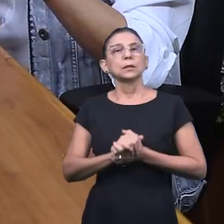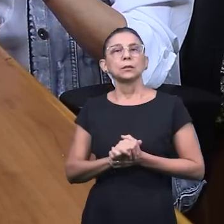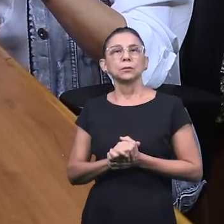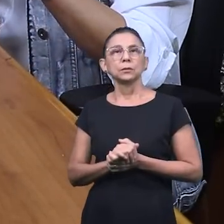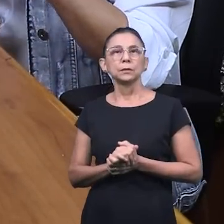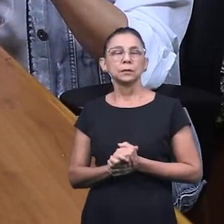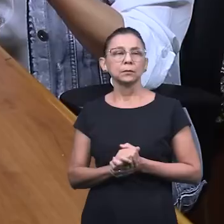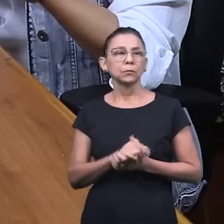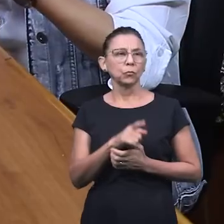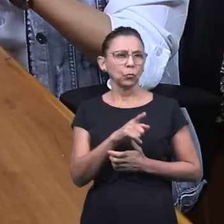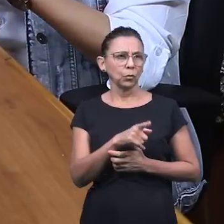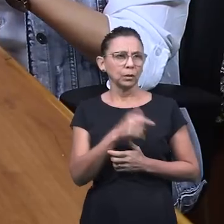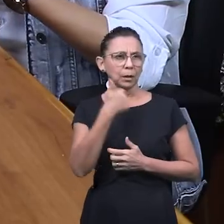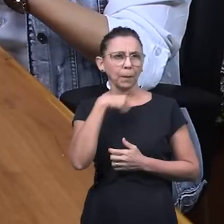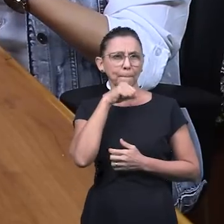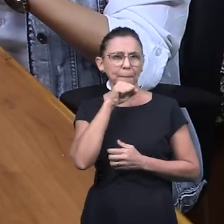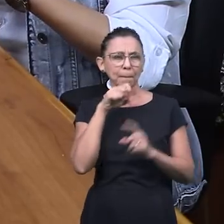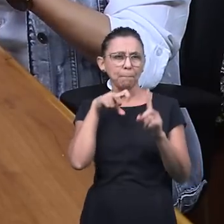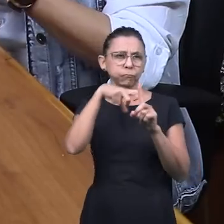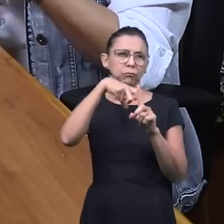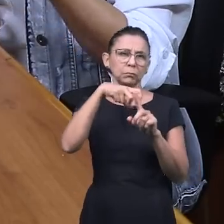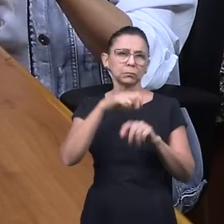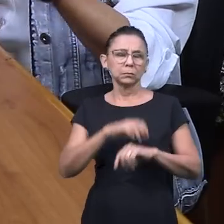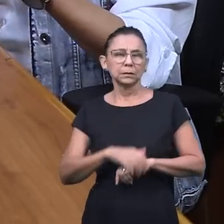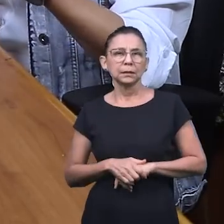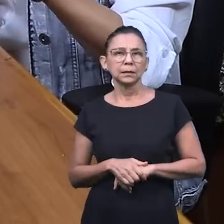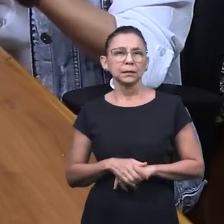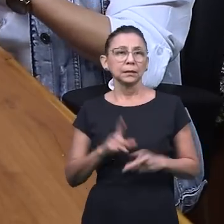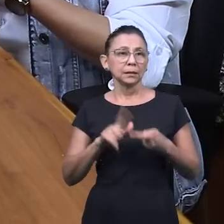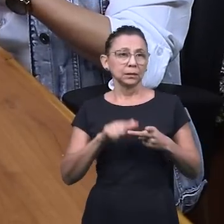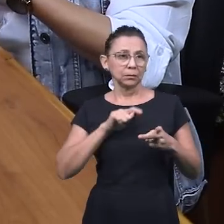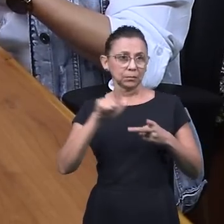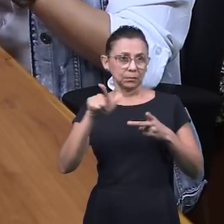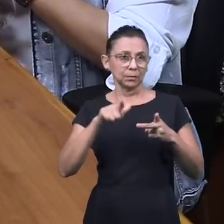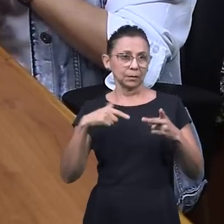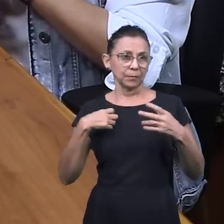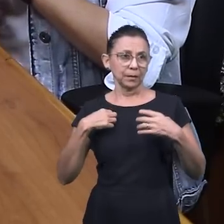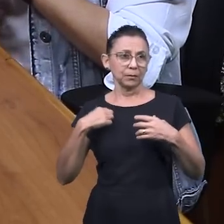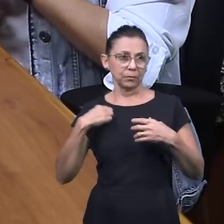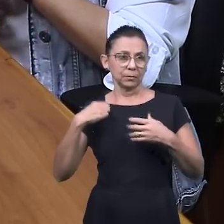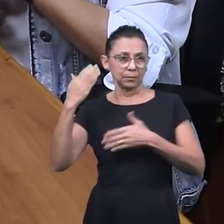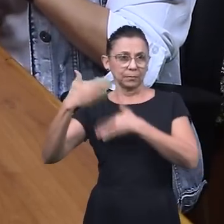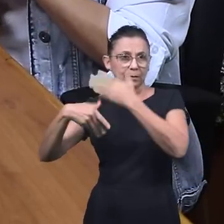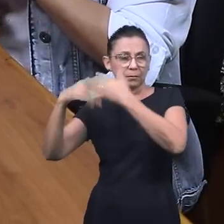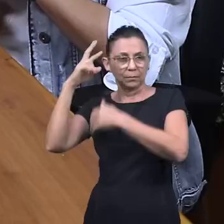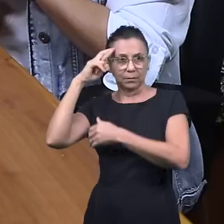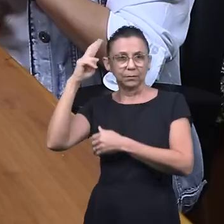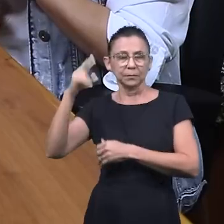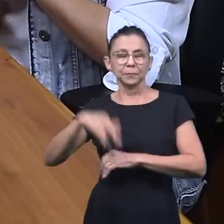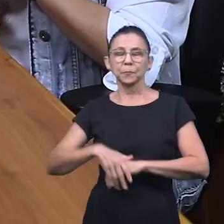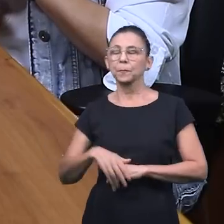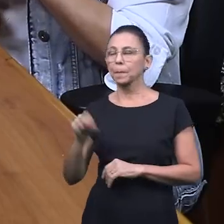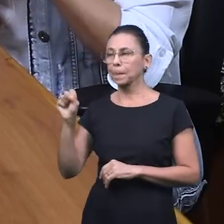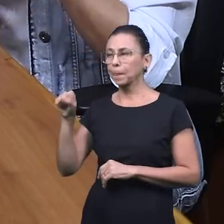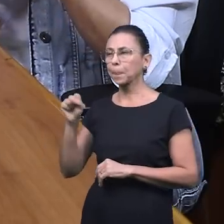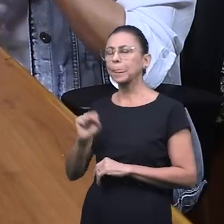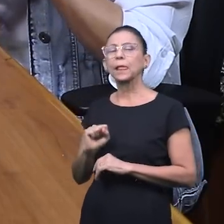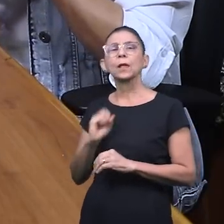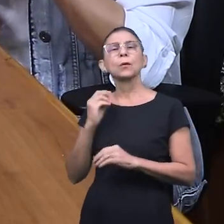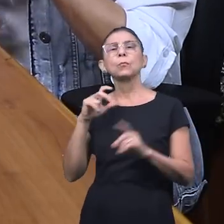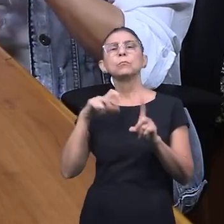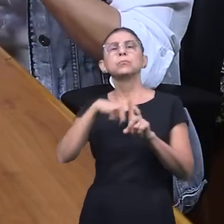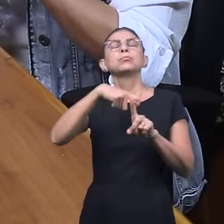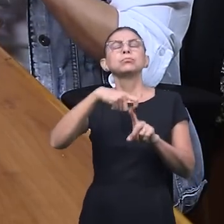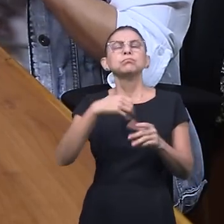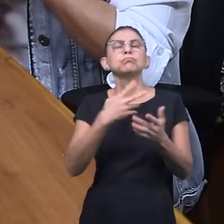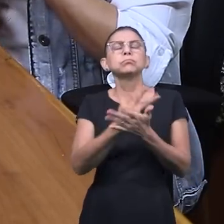envolve um acidente que aconteceu com a sua mãe e o seu trabalho voluntário na presença do Senhor. Sim. Não é? Esse acidente,